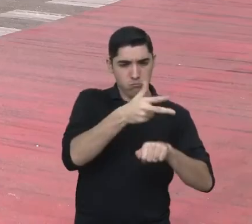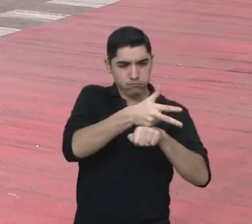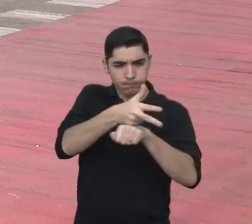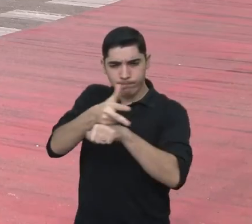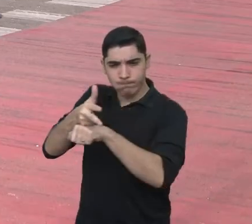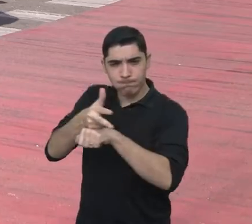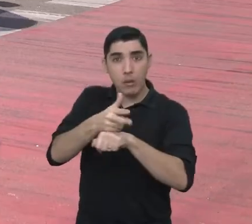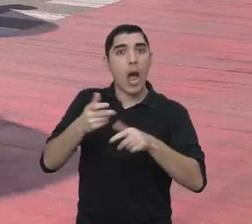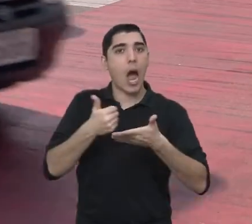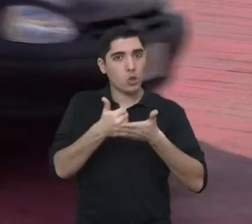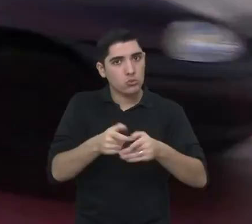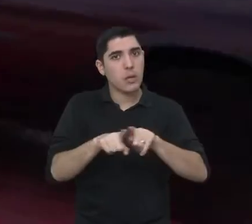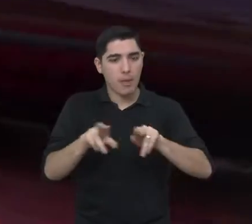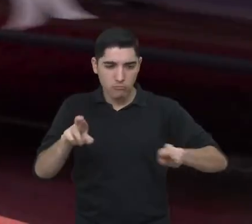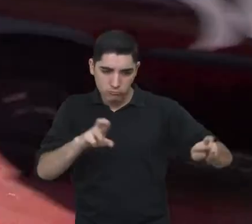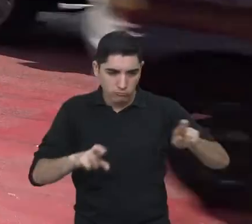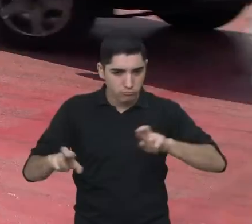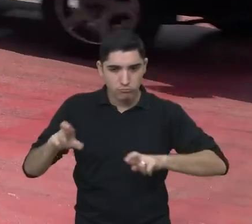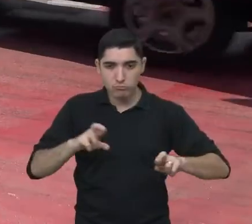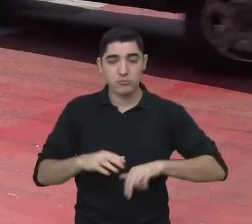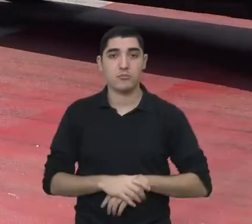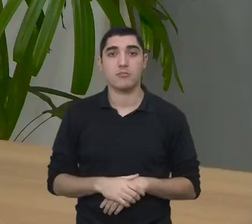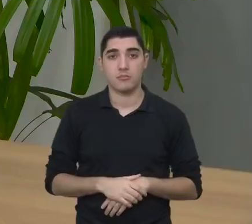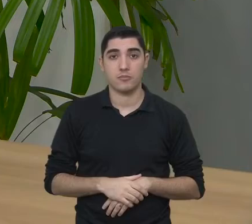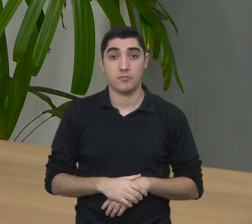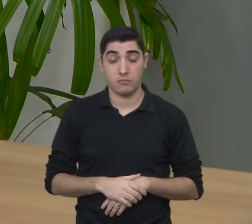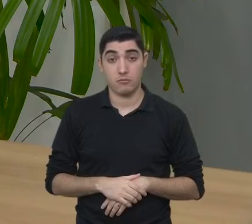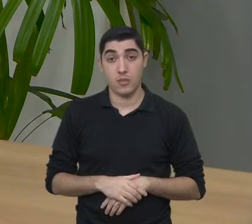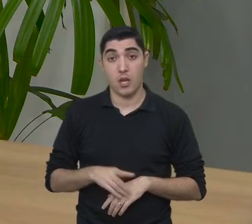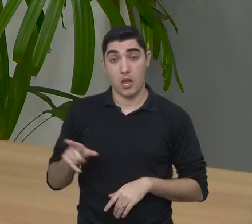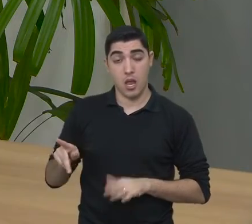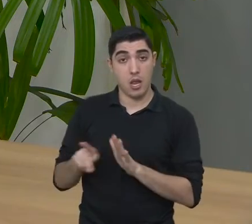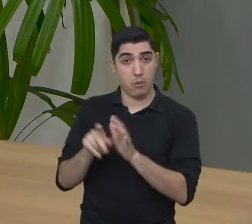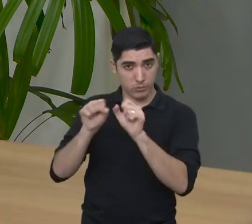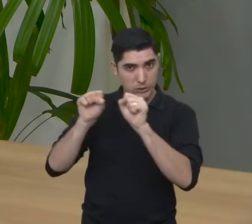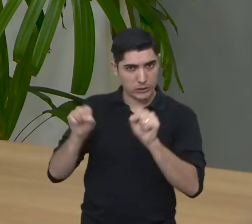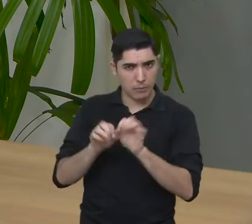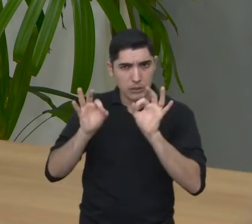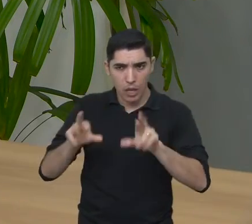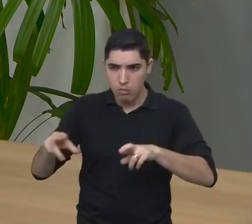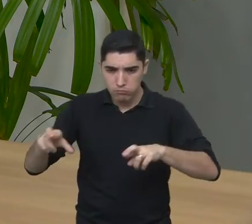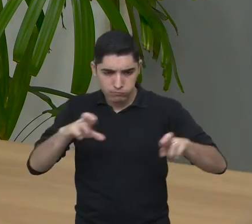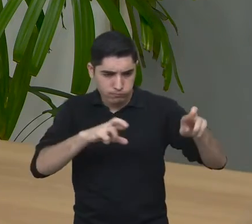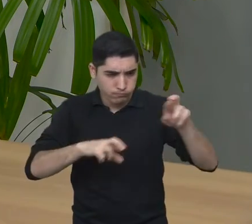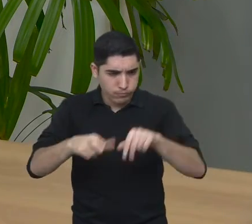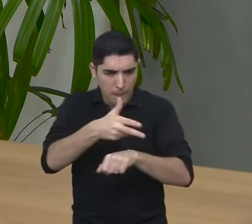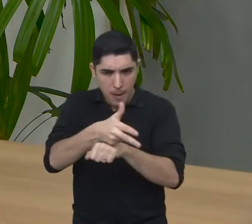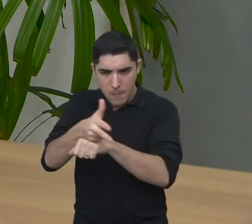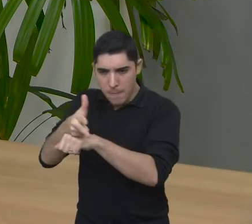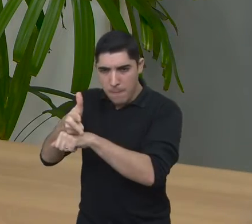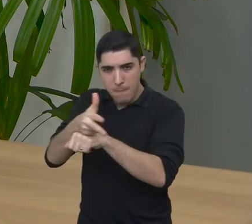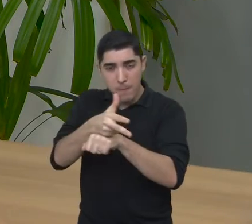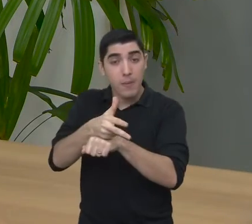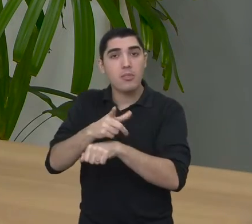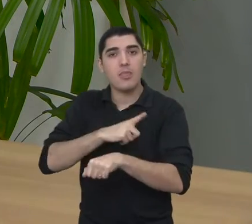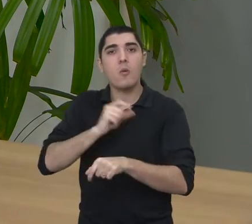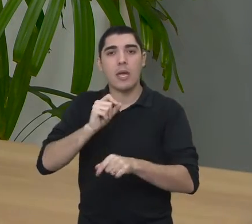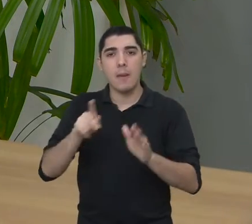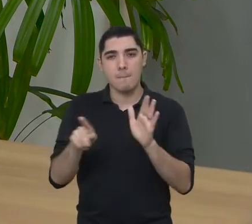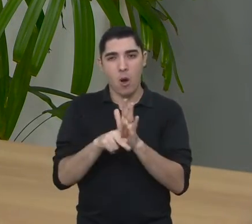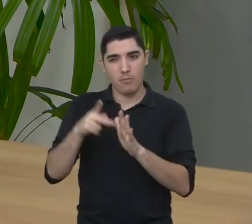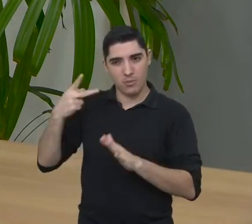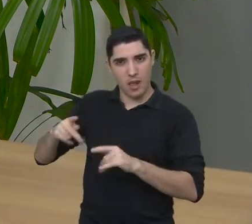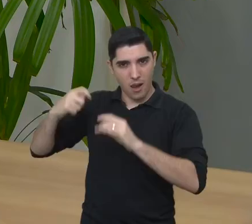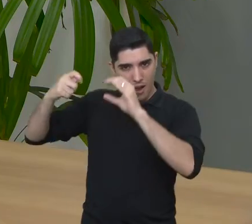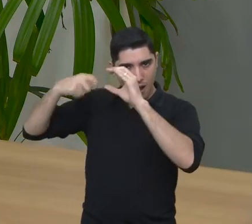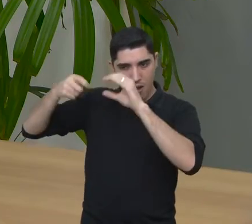presentes na cidade auxiliam na fiscalização. O sistema de monitoramento ele consegue, utilizando do